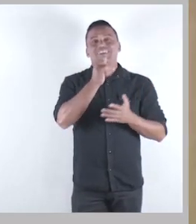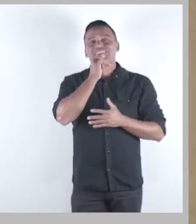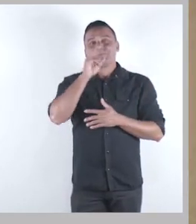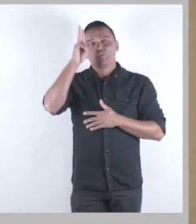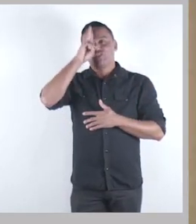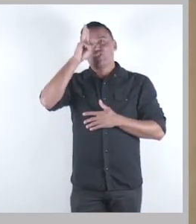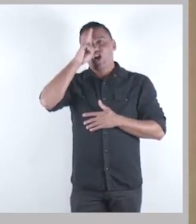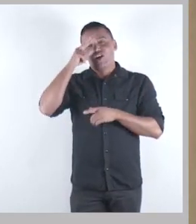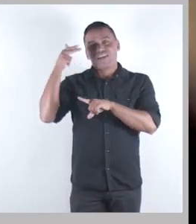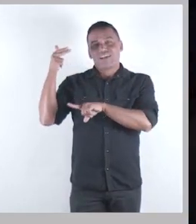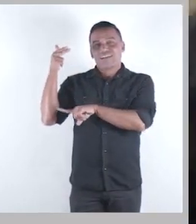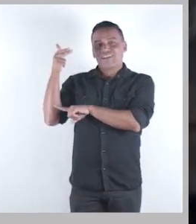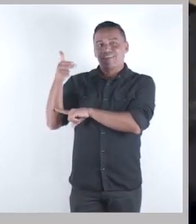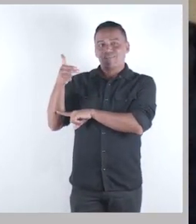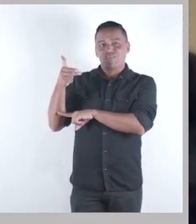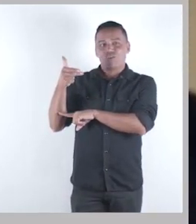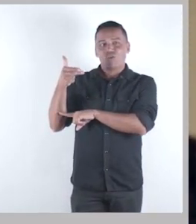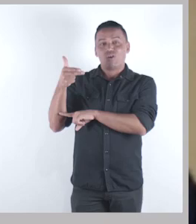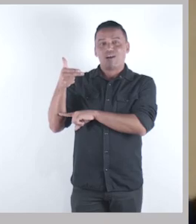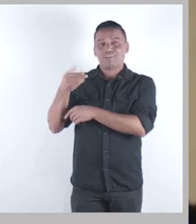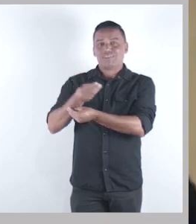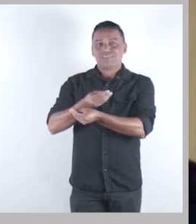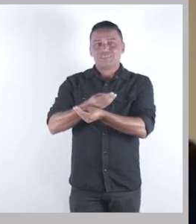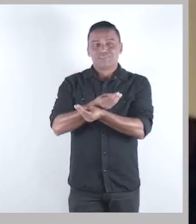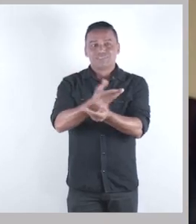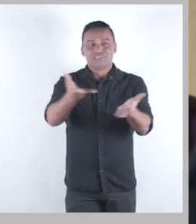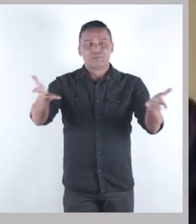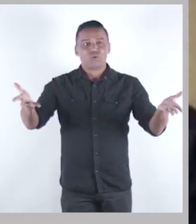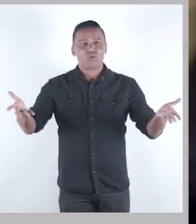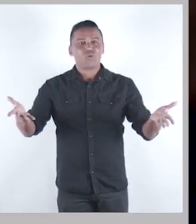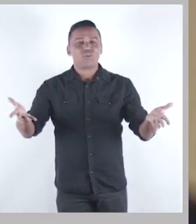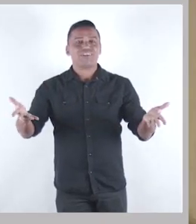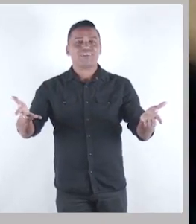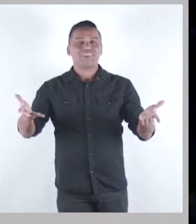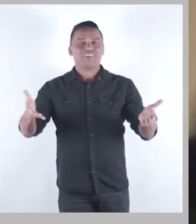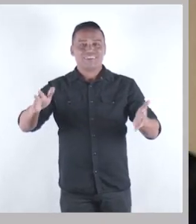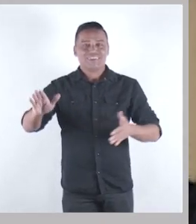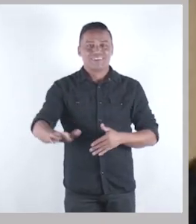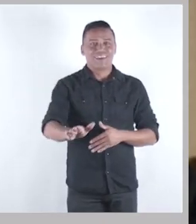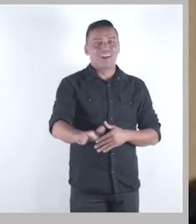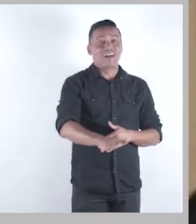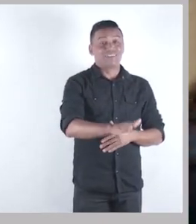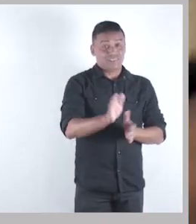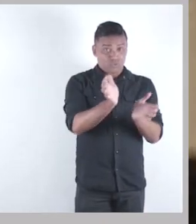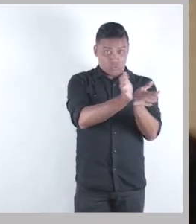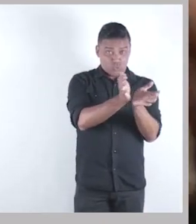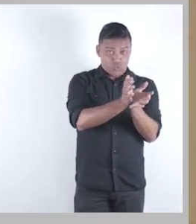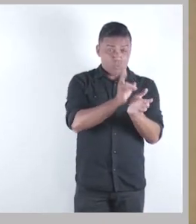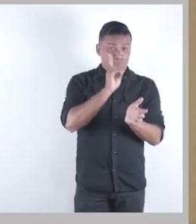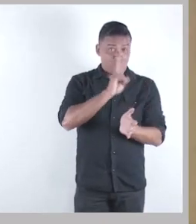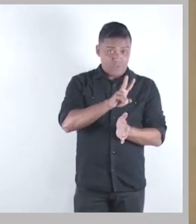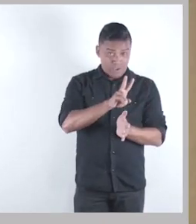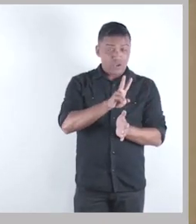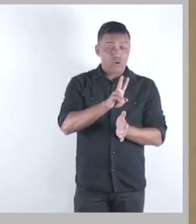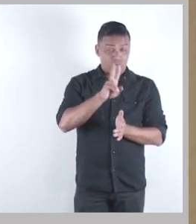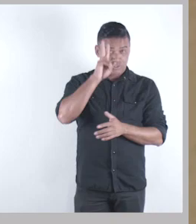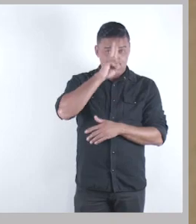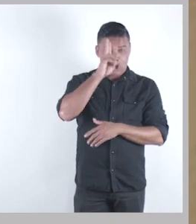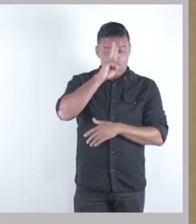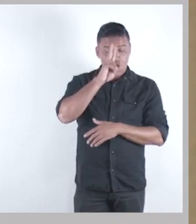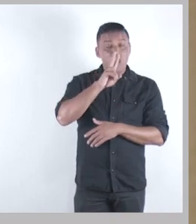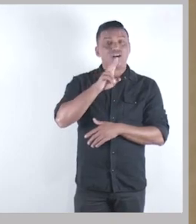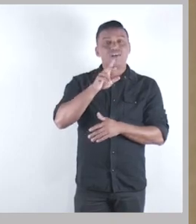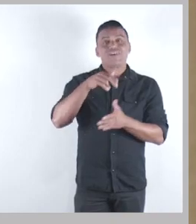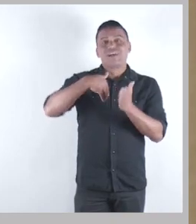nós narramos e distribuímos às crianças no quintal. Este grupo ouviu a história, vai pintar com guaches.